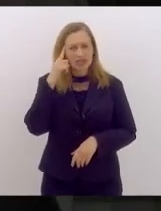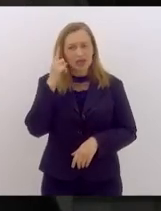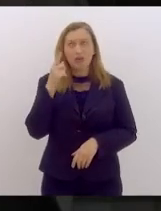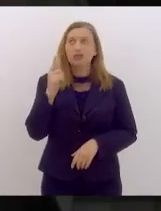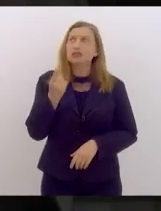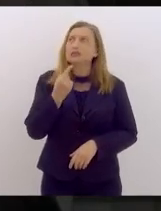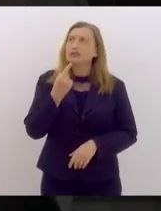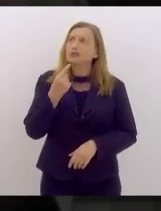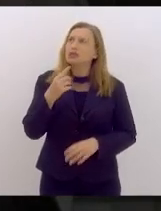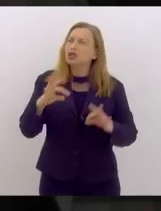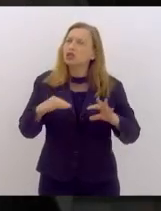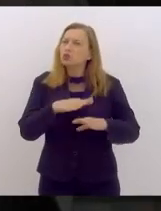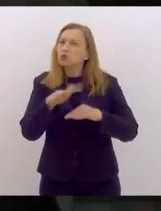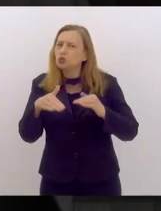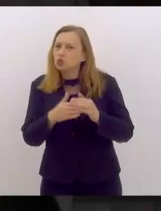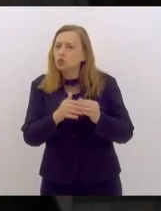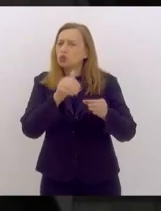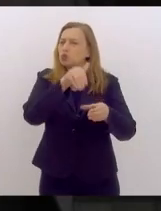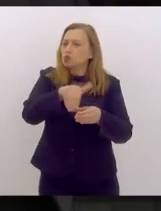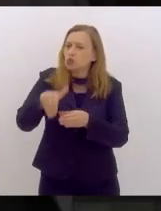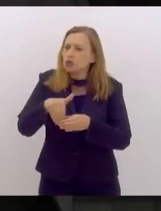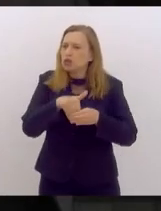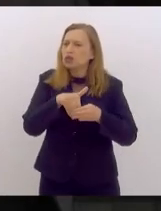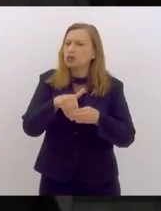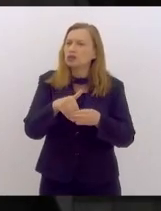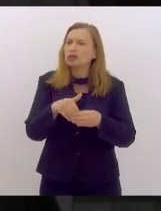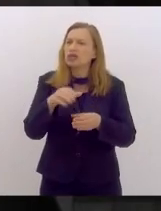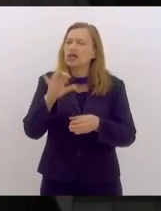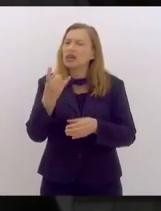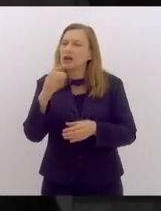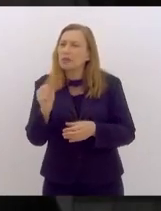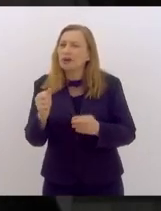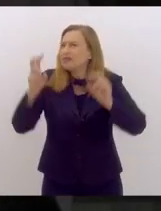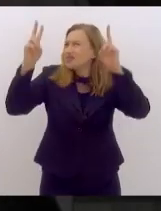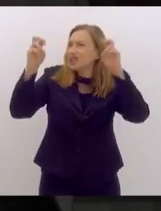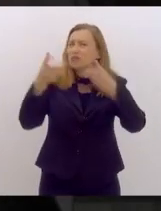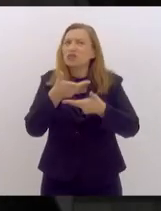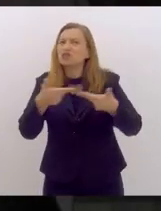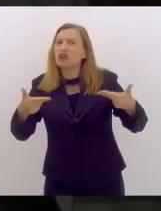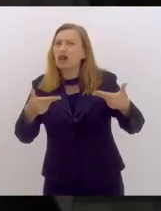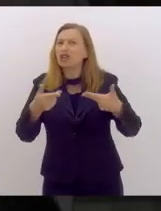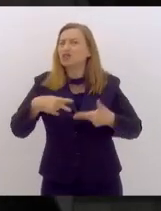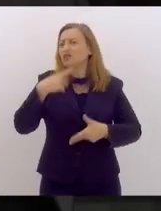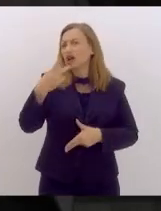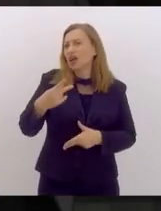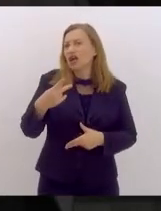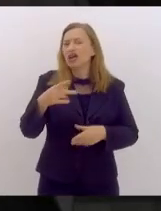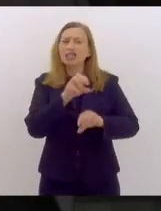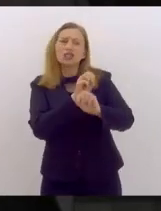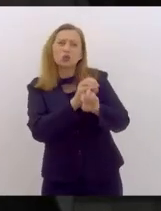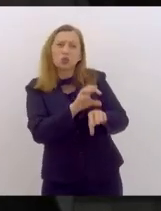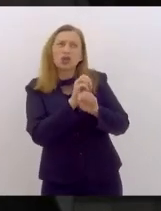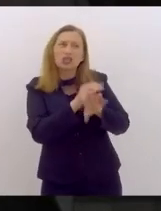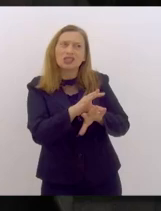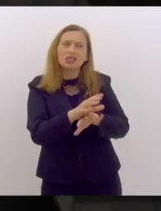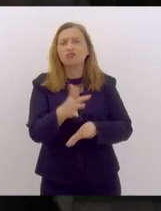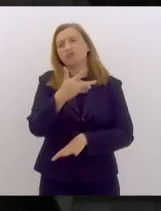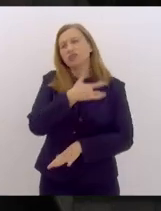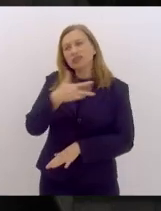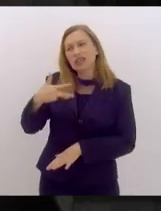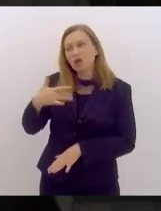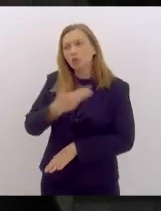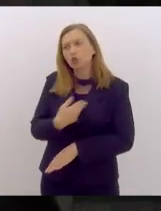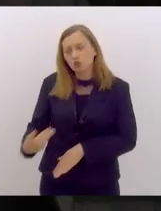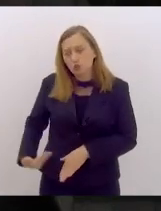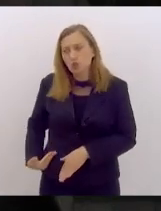em toda a campanha são muitos temas colocados não a educação a saúde